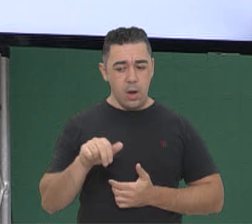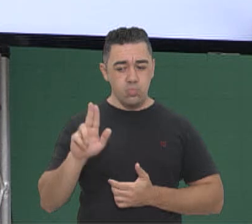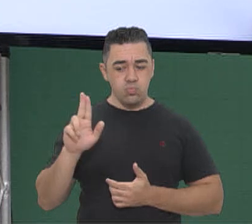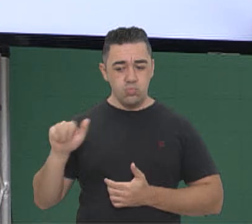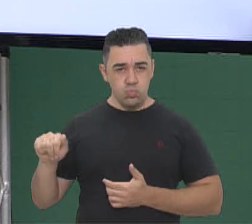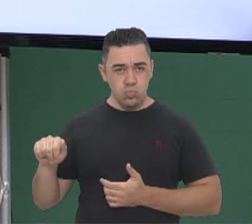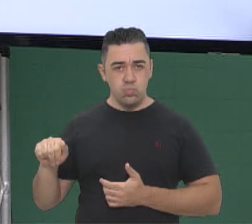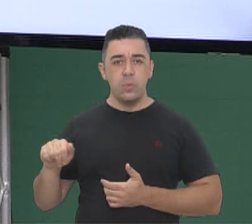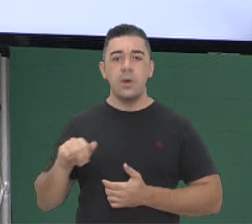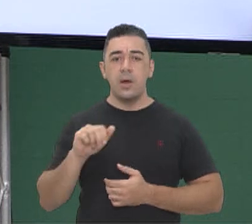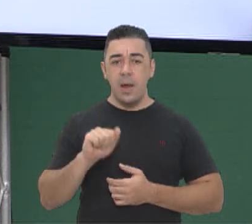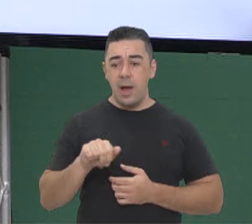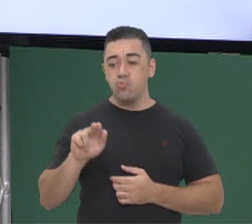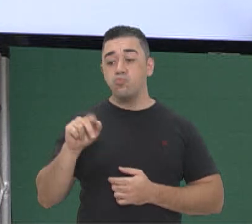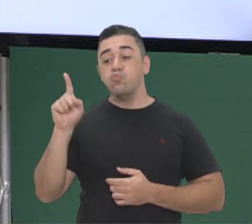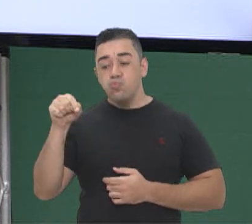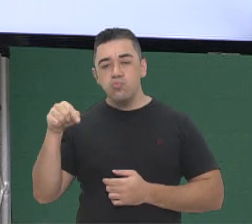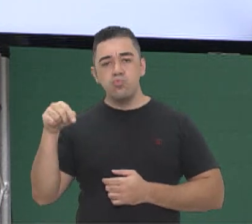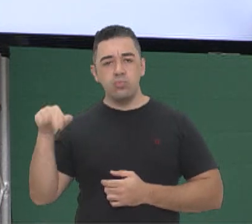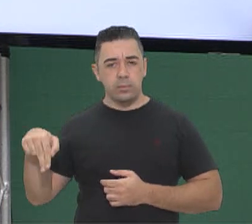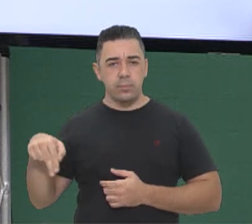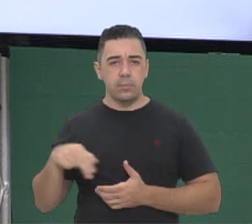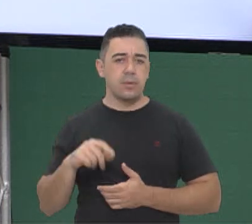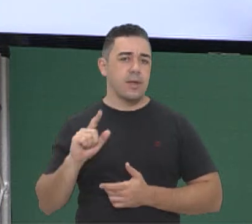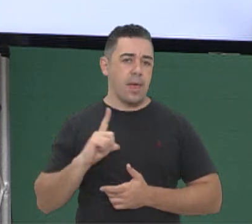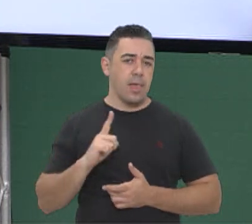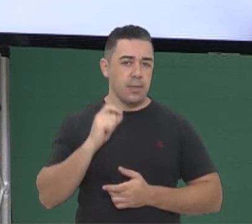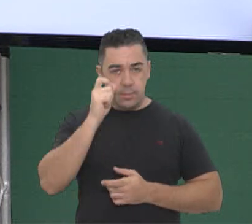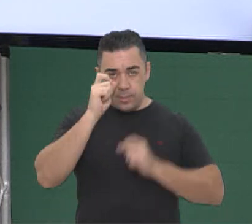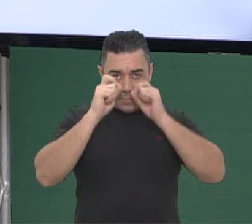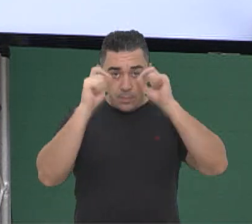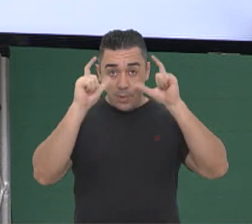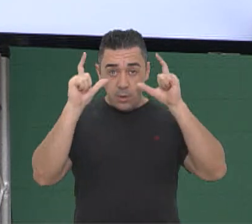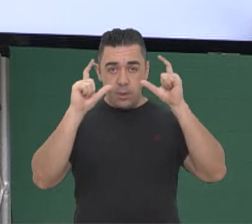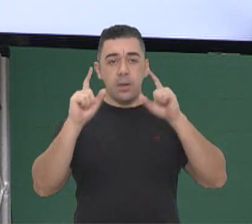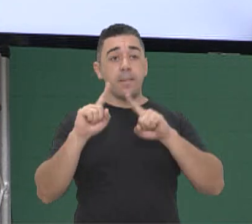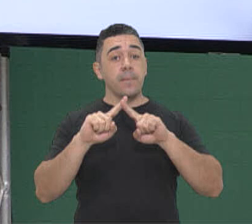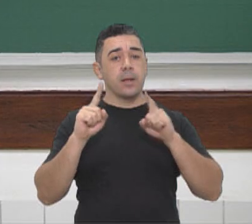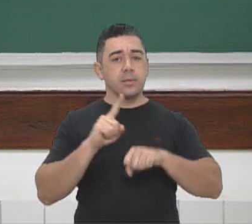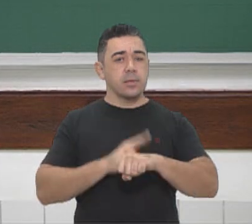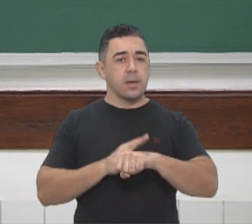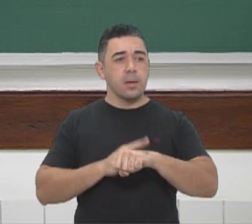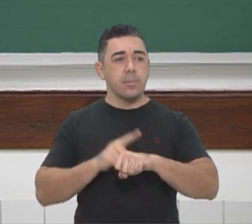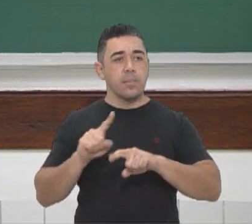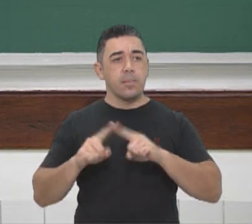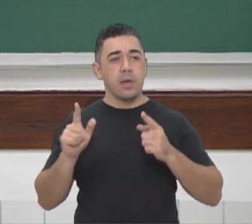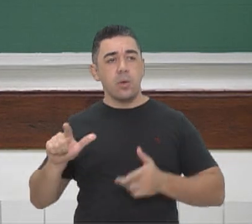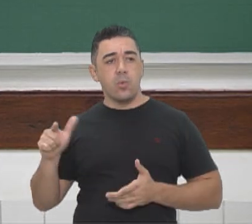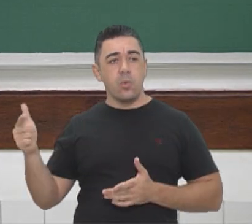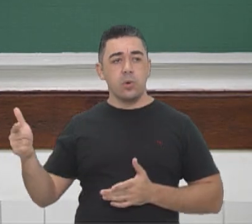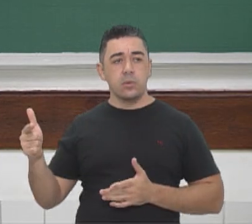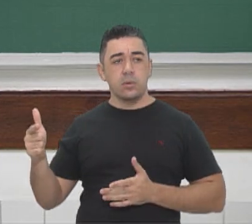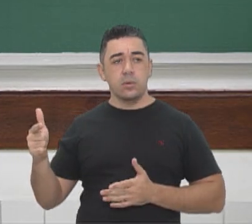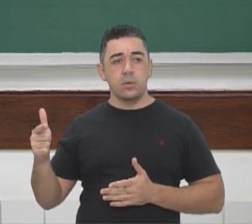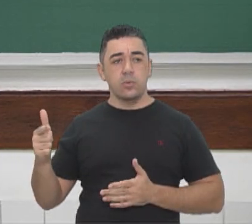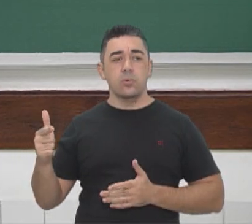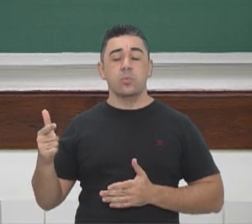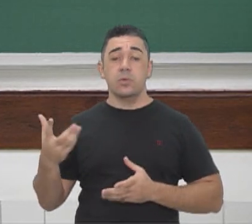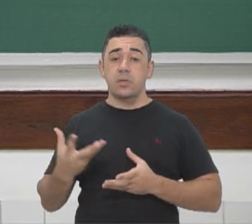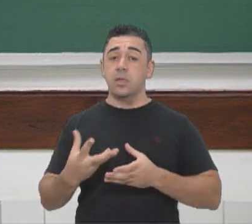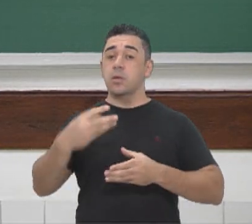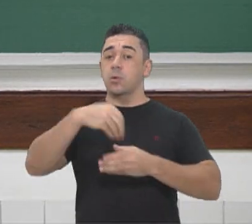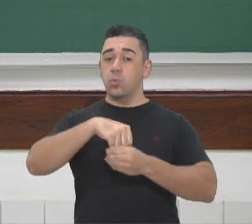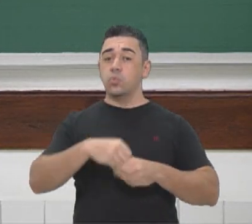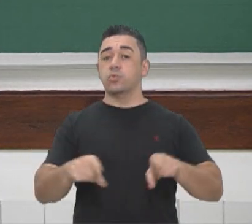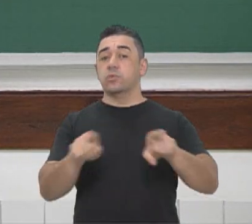acentuação, só para chamar a atenção de vocês, também advérbio de tempo, mas ele se refere a essa outra expressãozinha do espanhol, incluso